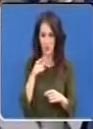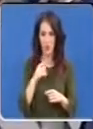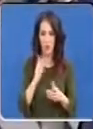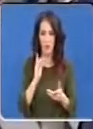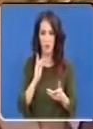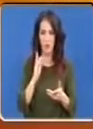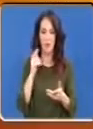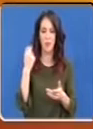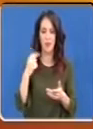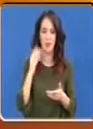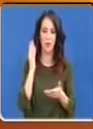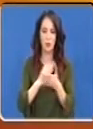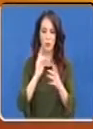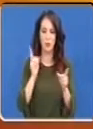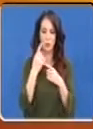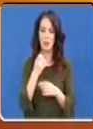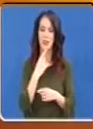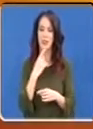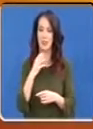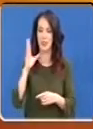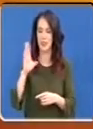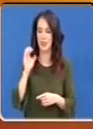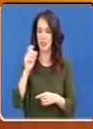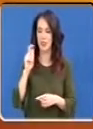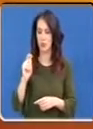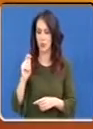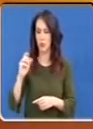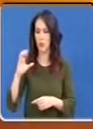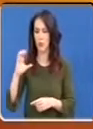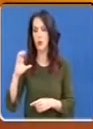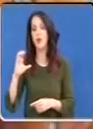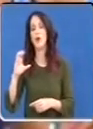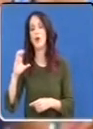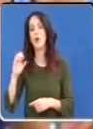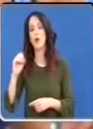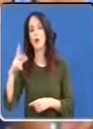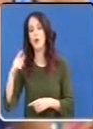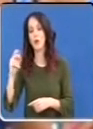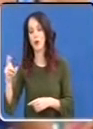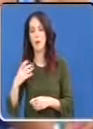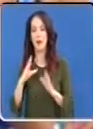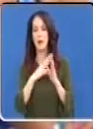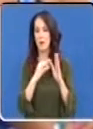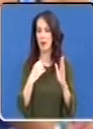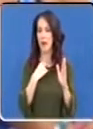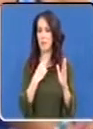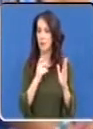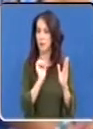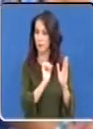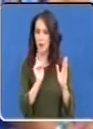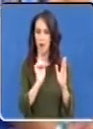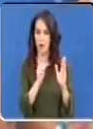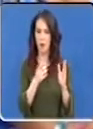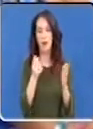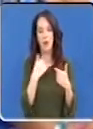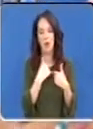do Joe Cocker. Uhum. Cantado sem imitação, cantado só. Por só ti. Porque sim, porque faz todo o sentido e. Faz é